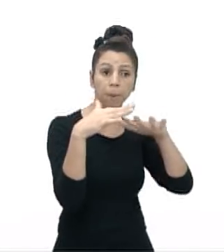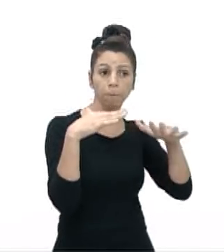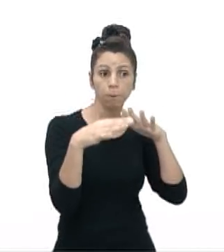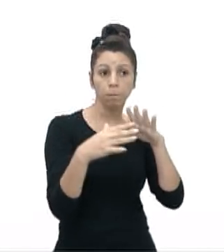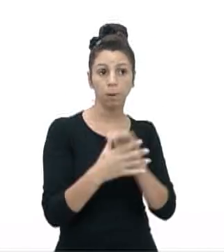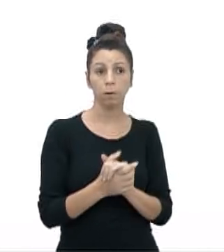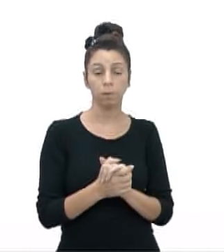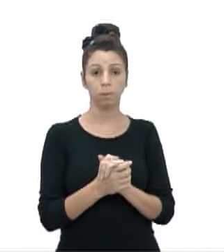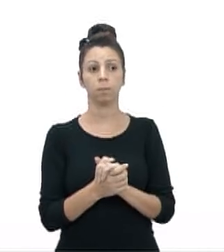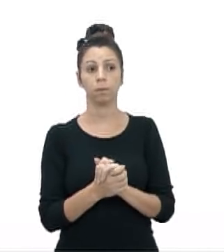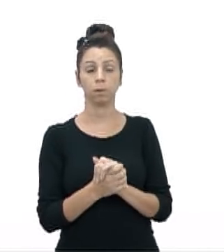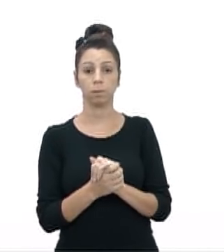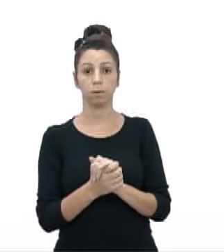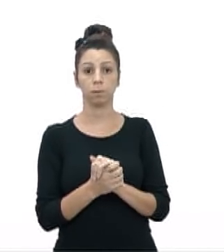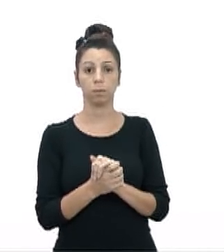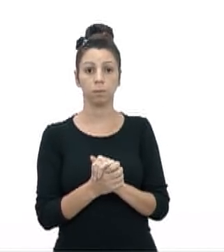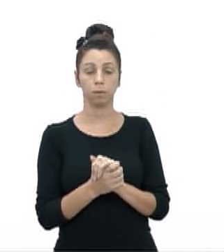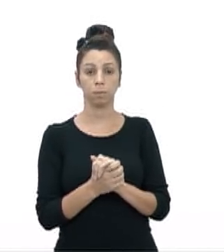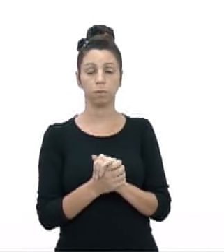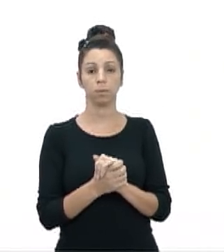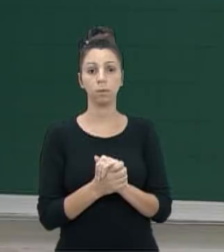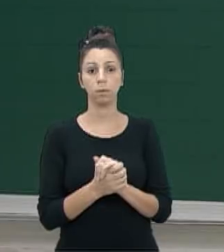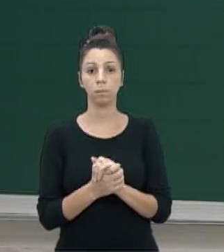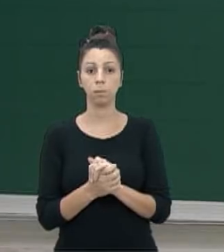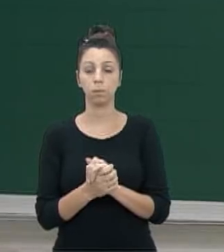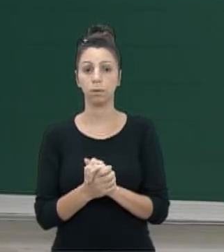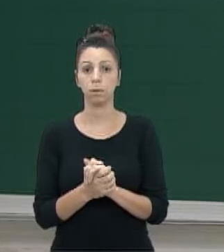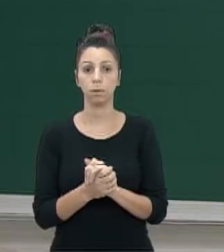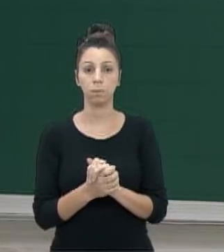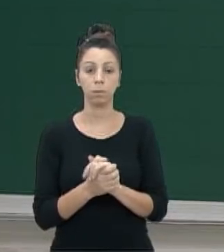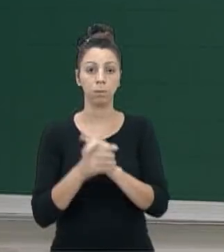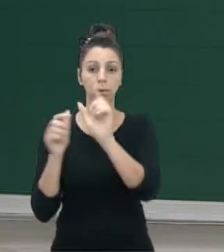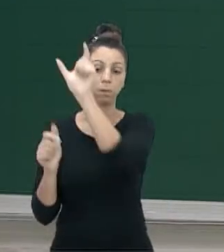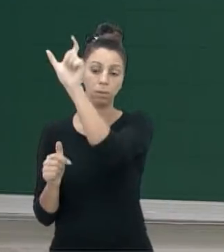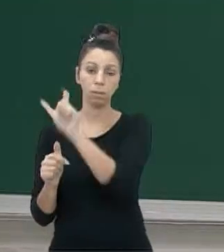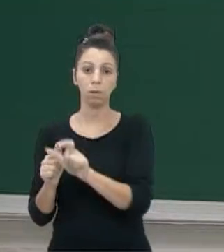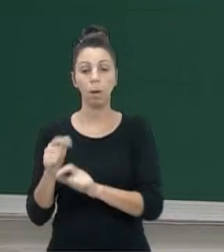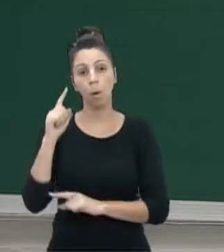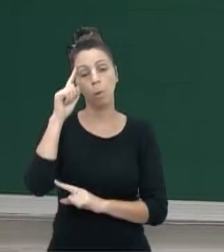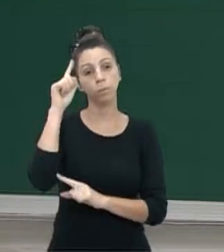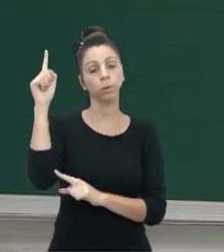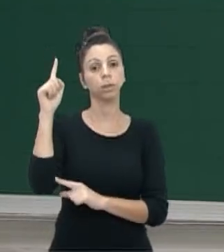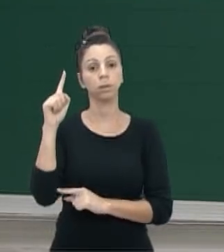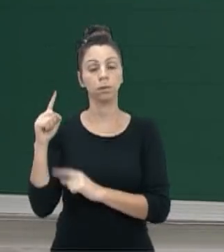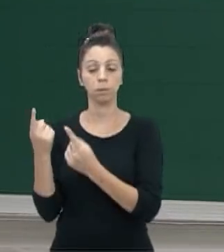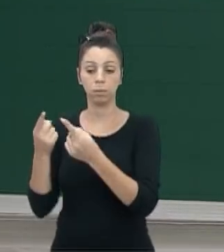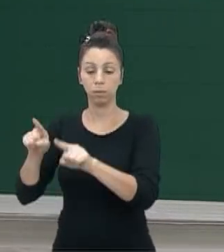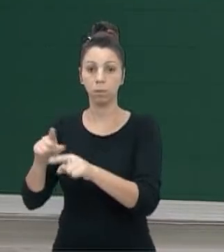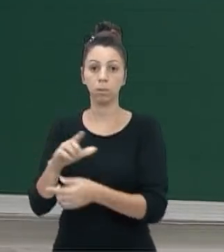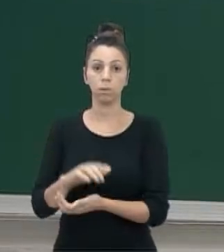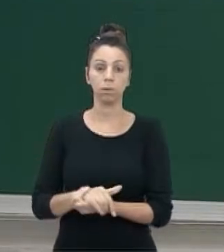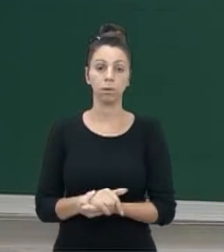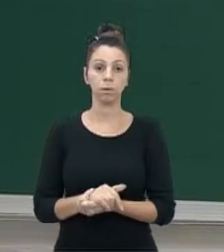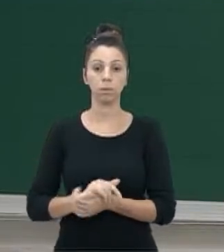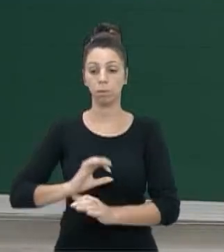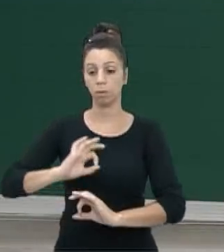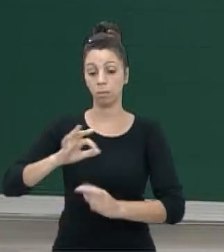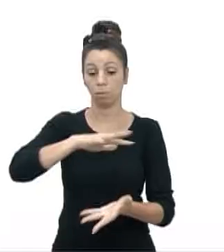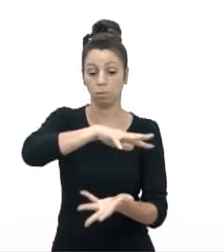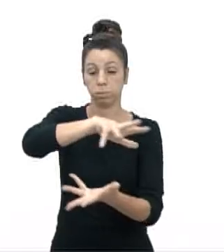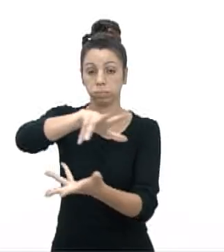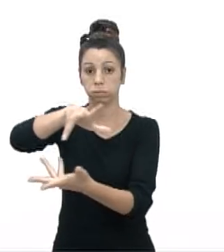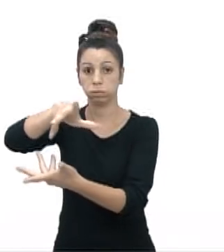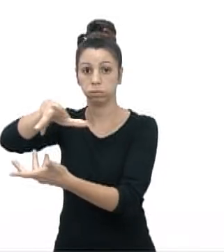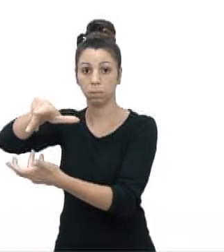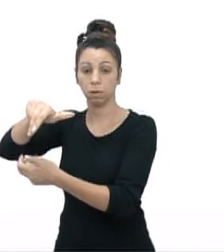E na sequência a gente tem aqui algumas informações sobre o Dia do Desafio. né? Então tem lá, coordenado mundialmente